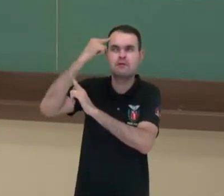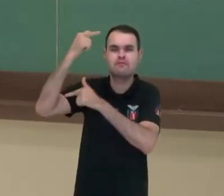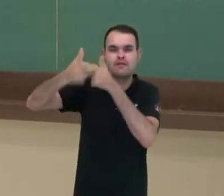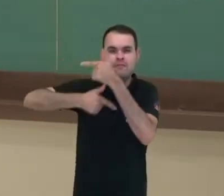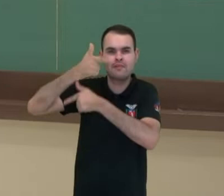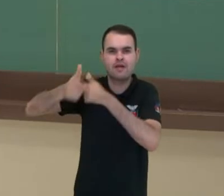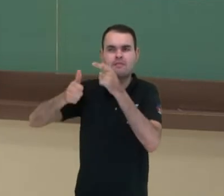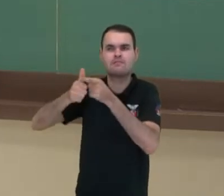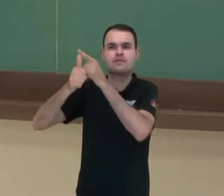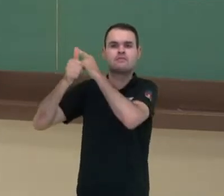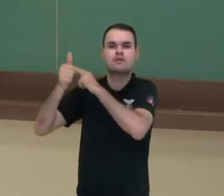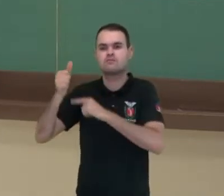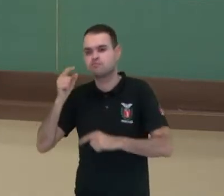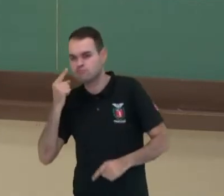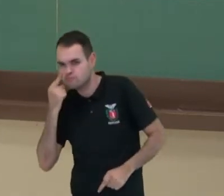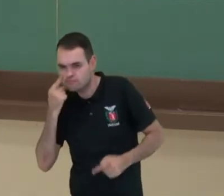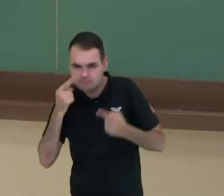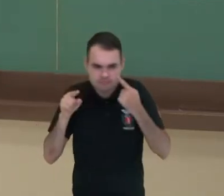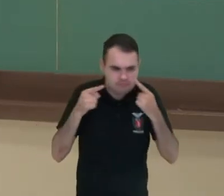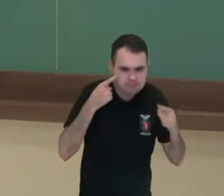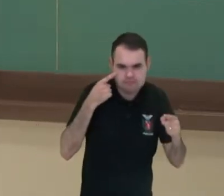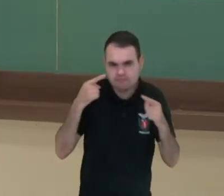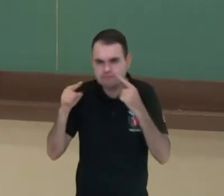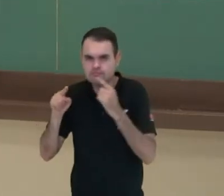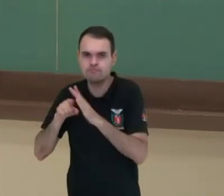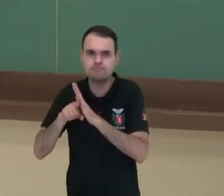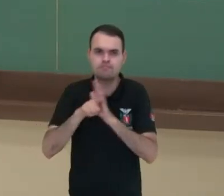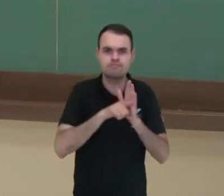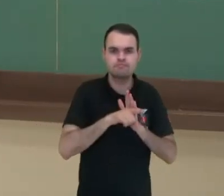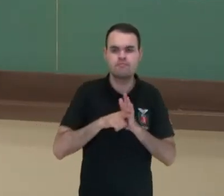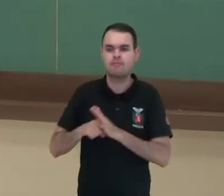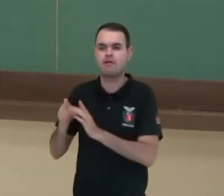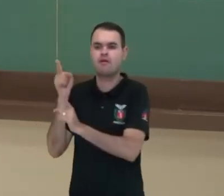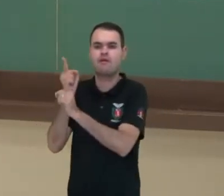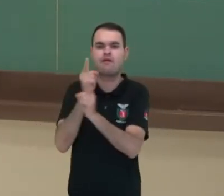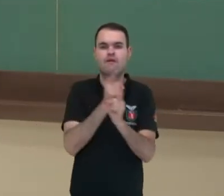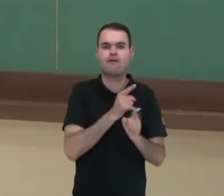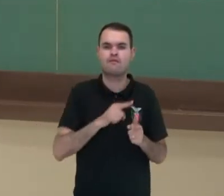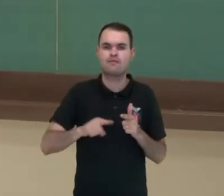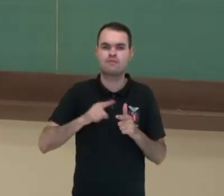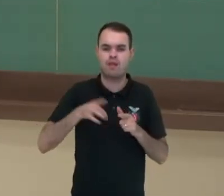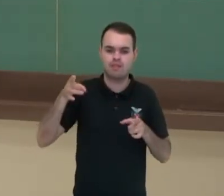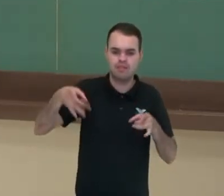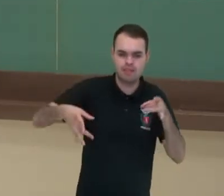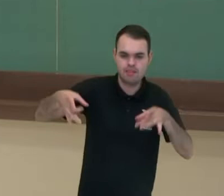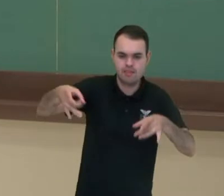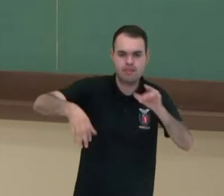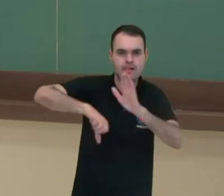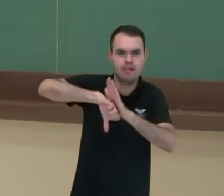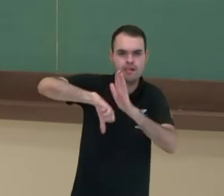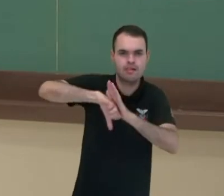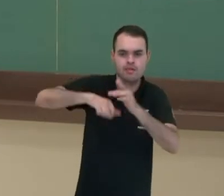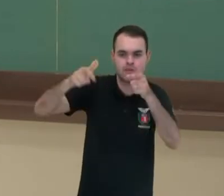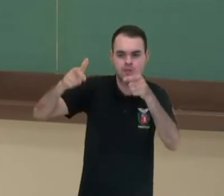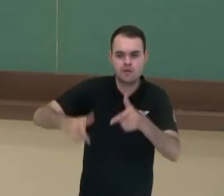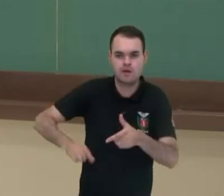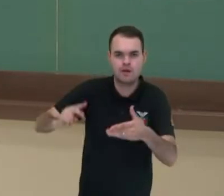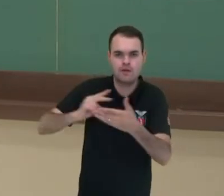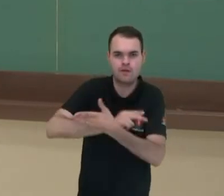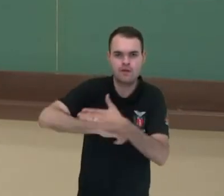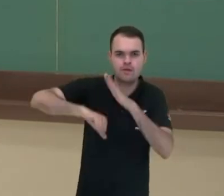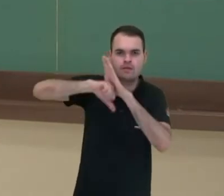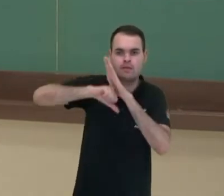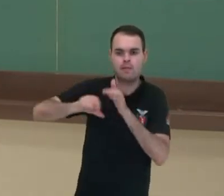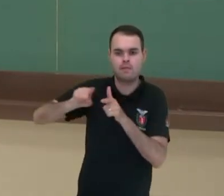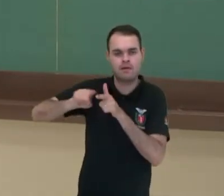dos primeiros detetives, investigadores, e encontrar os problemas, as pistas deixadas nos crimes, nos locais onde aconteceram